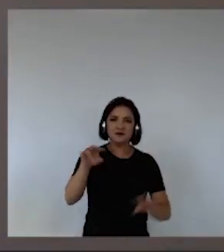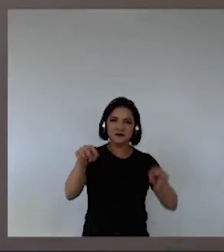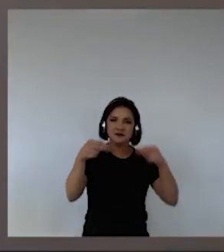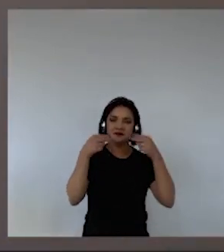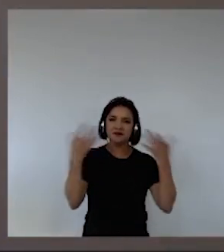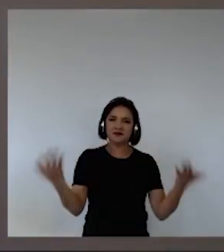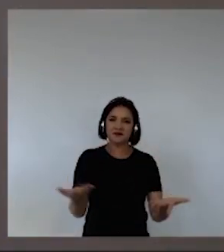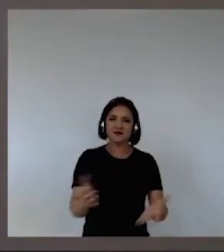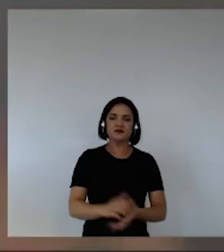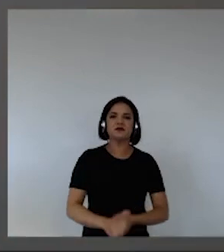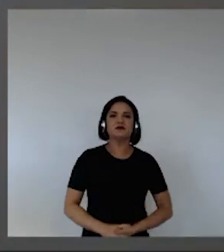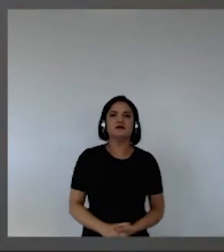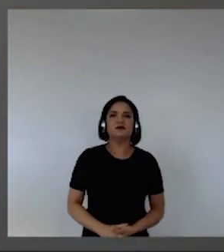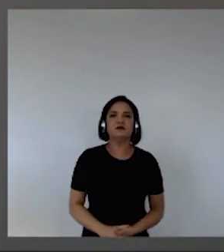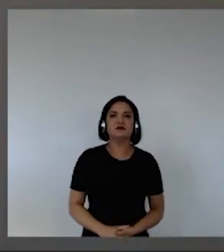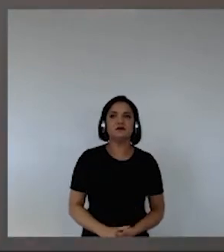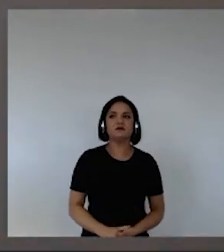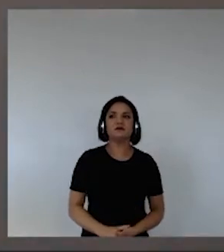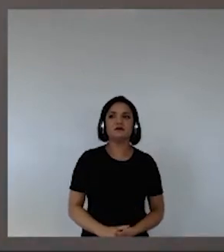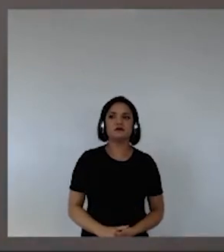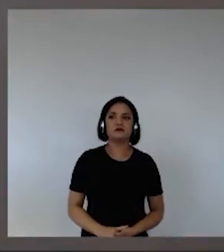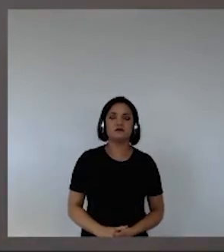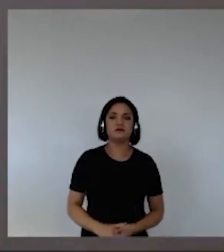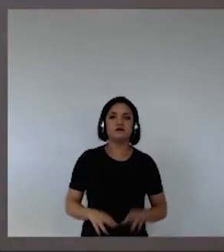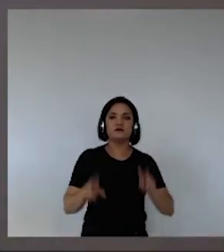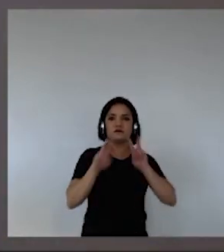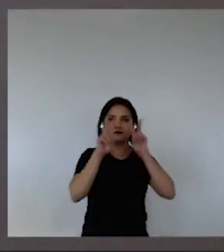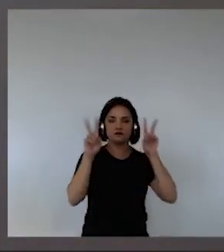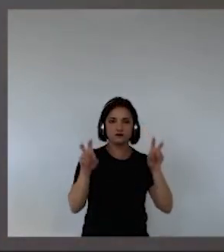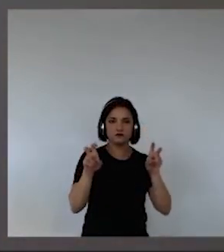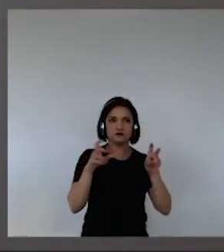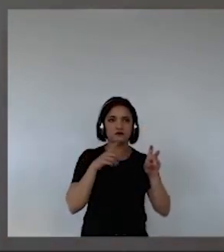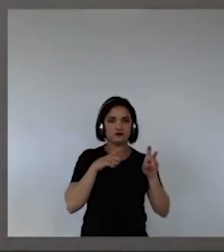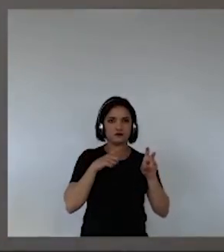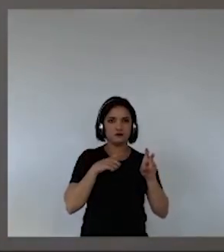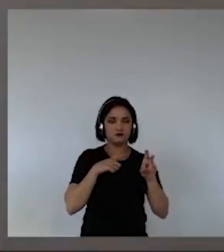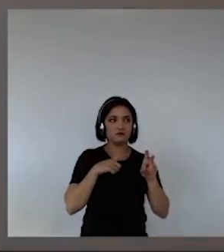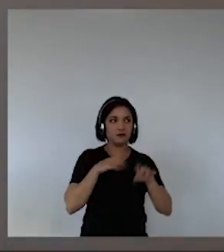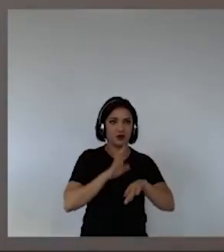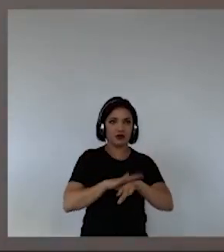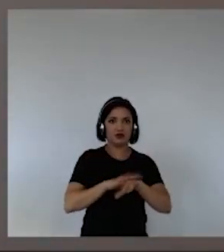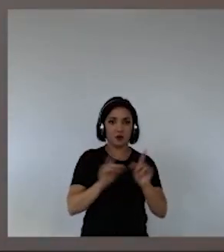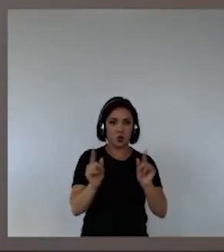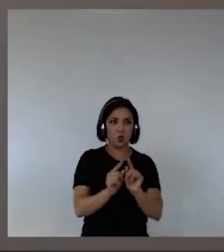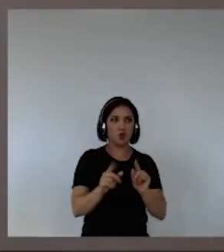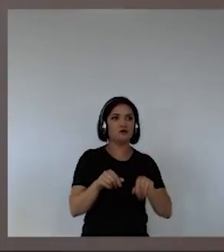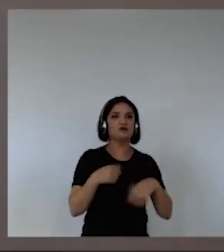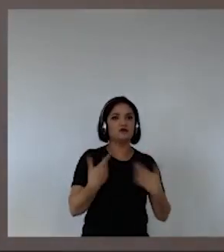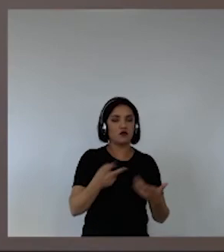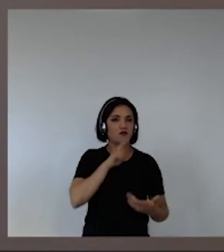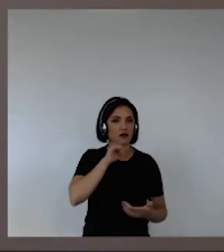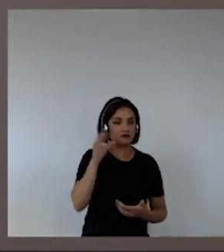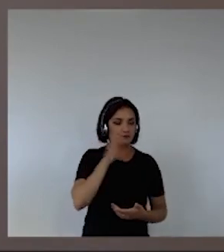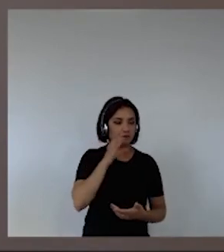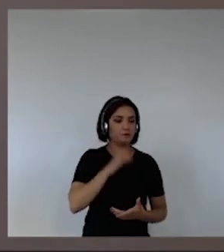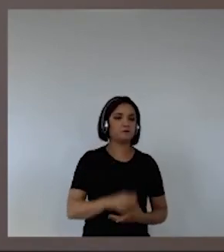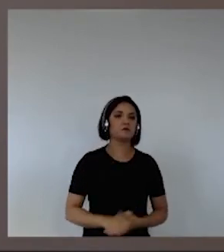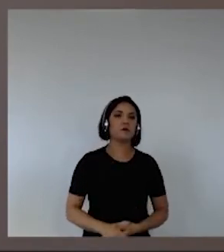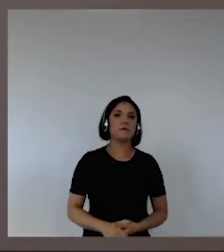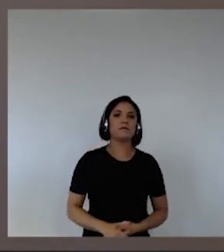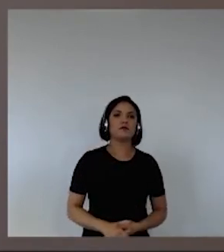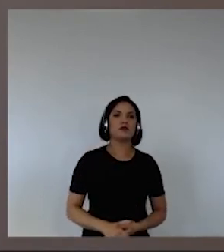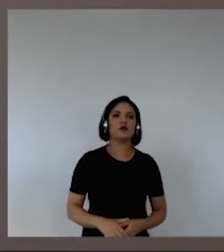assistindo. Mas, em relação ao tema, vou tentar correr um pouquinho, acho que temos pouco tempo. Nós sabemos que